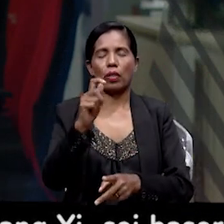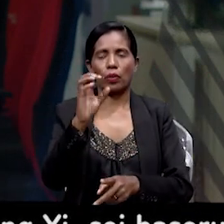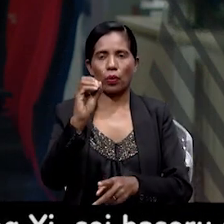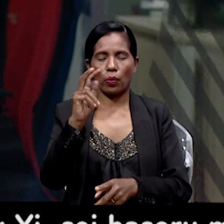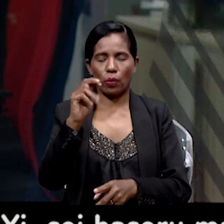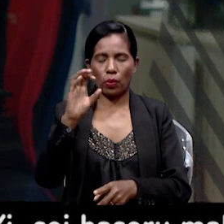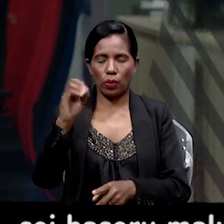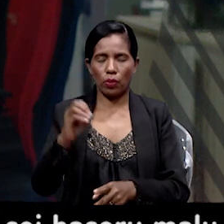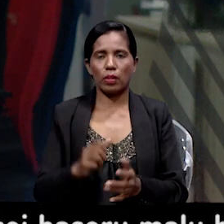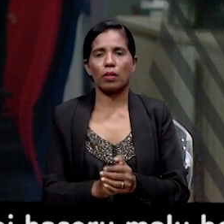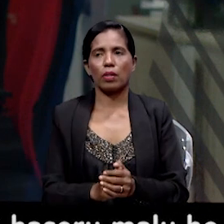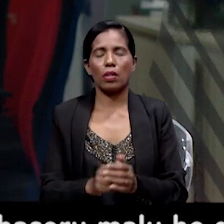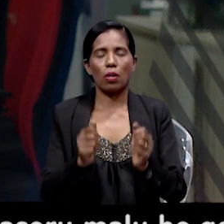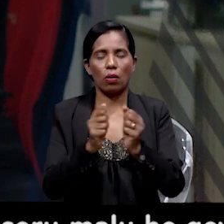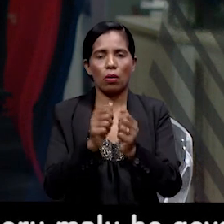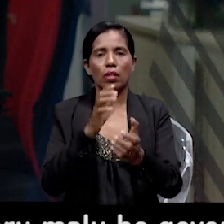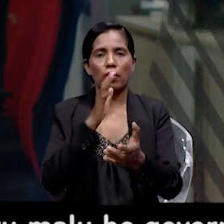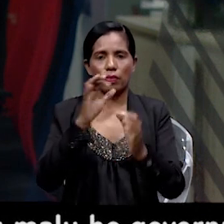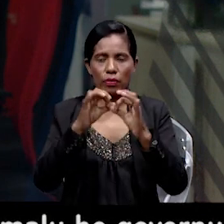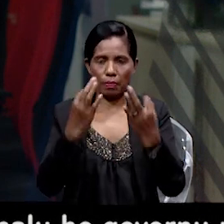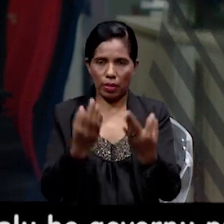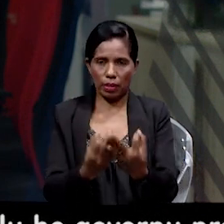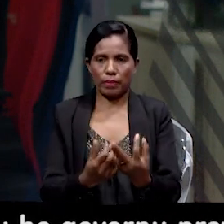alias Malicati, honha família.